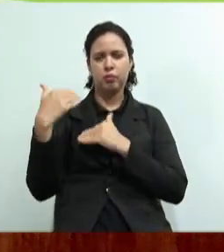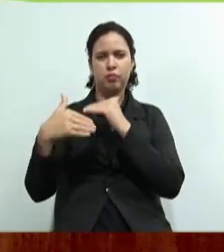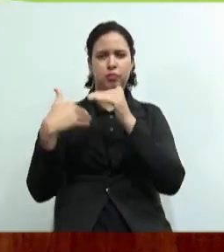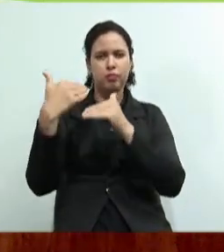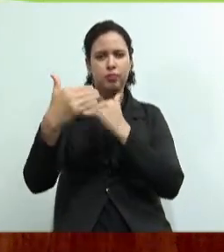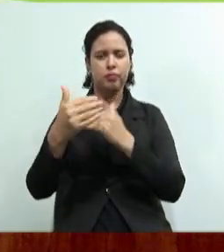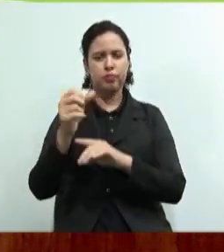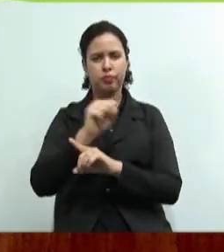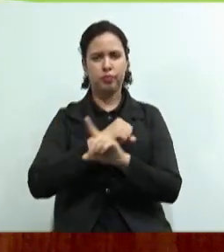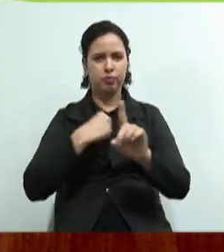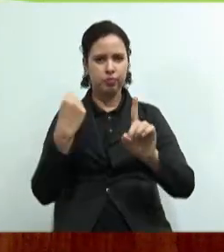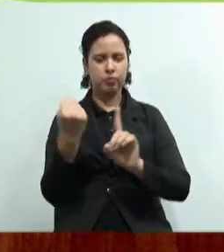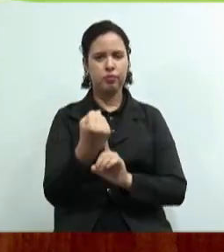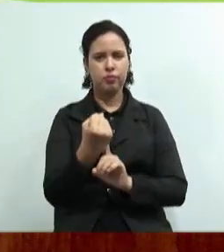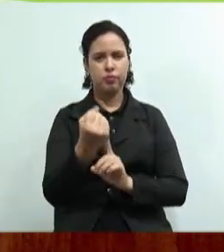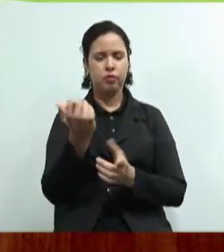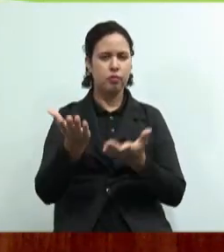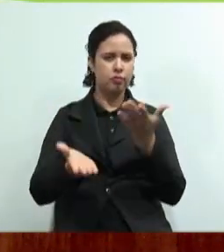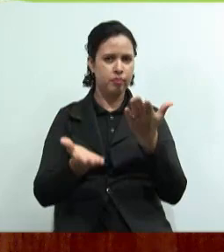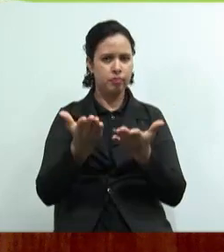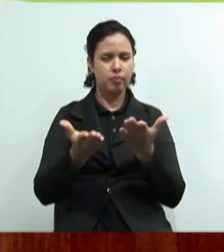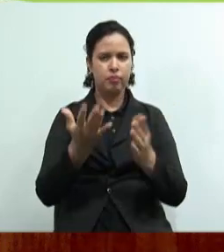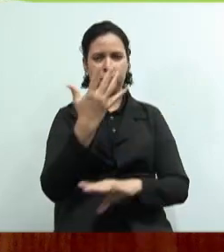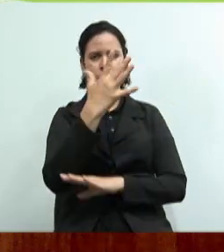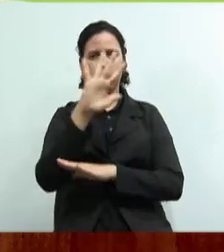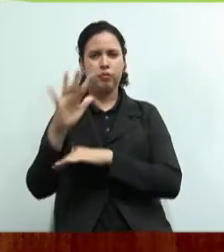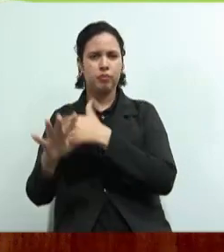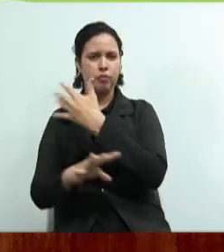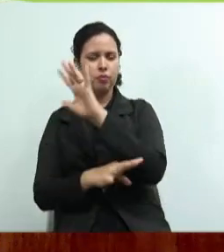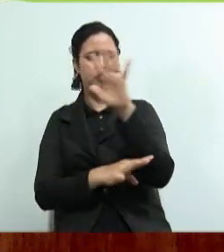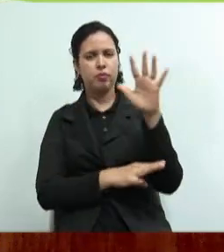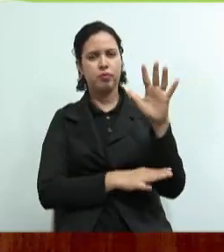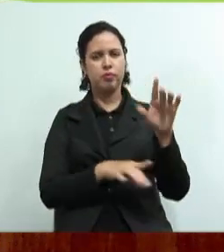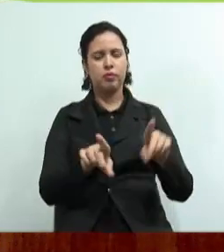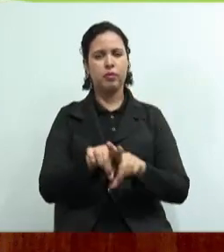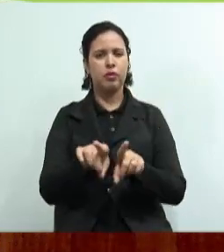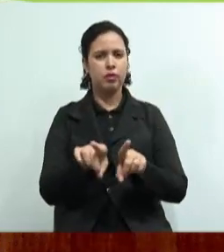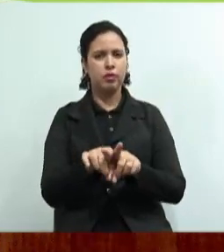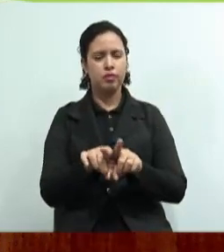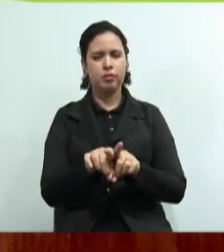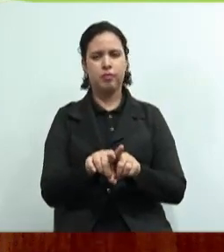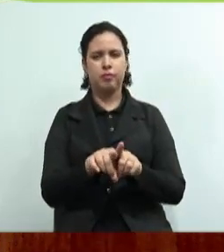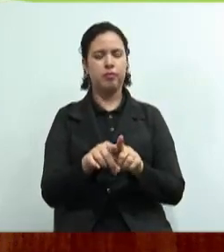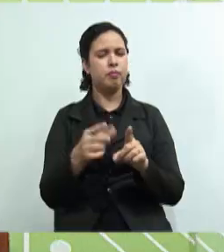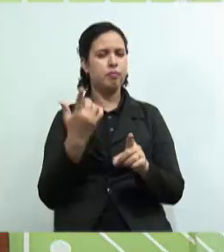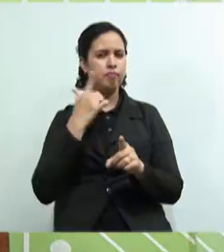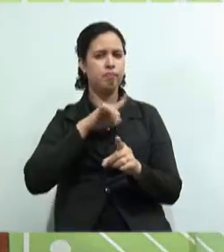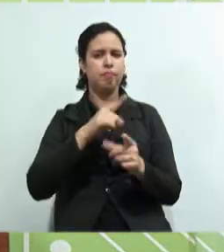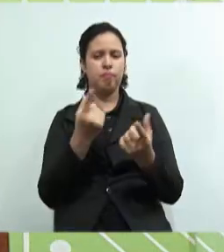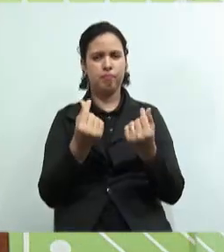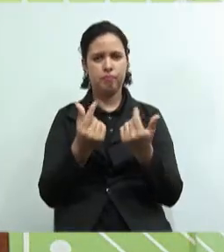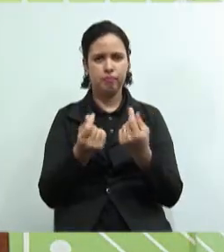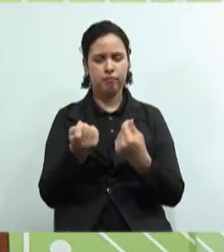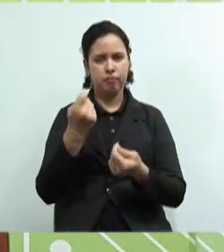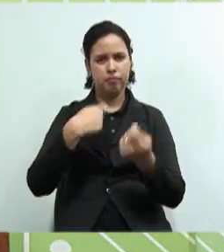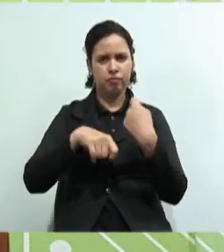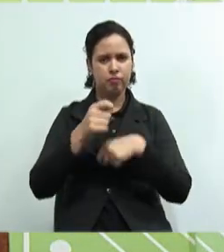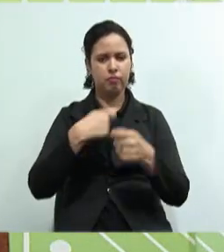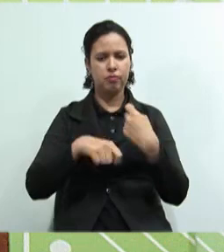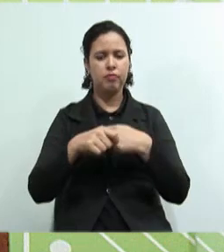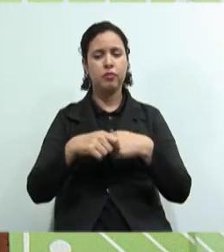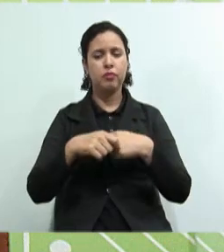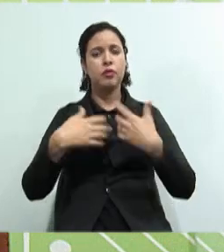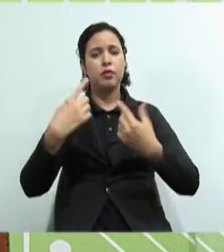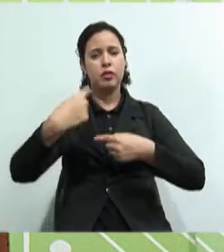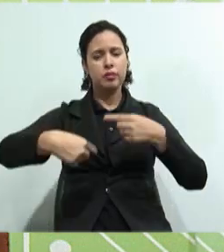desenvolvimento social com um equilíbrio ambiental e sempre com viabilidade econômica. E quando a gente discute isso, a gente